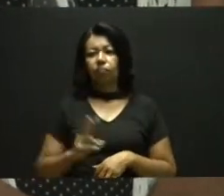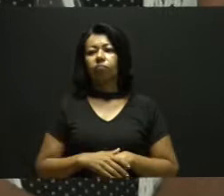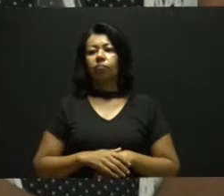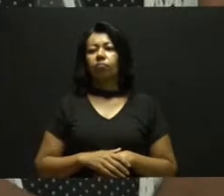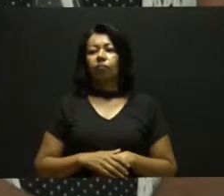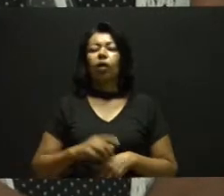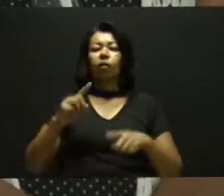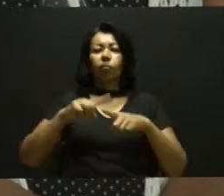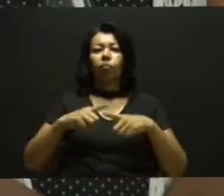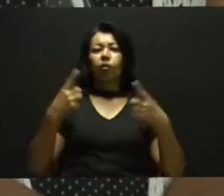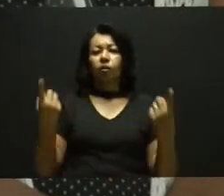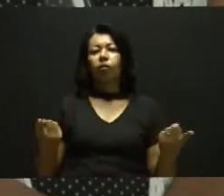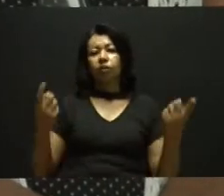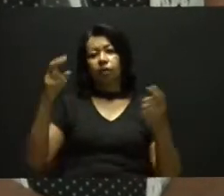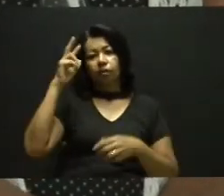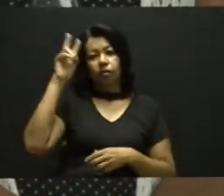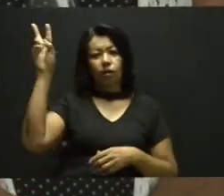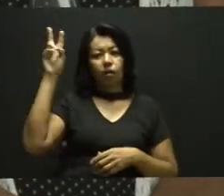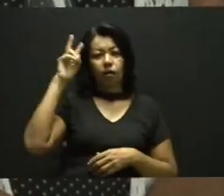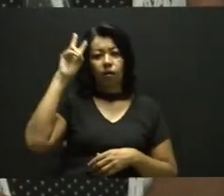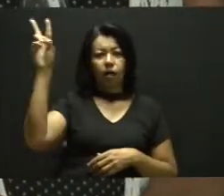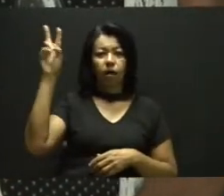a página